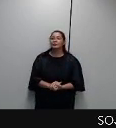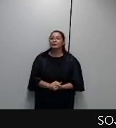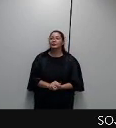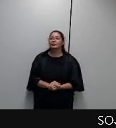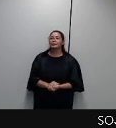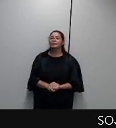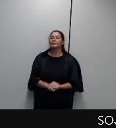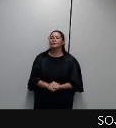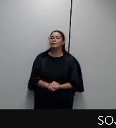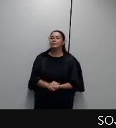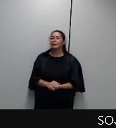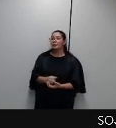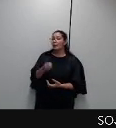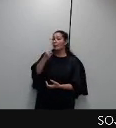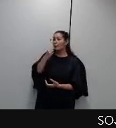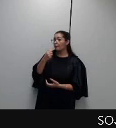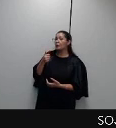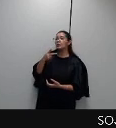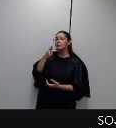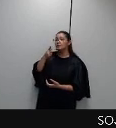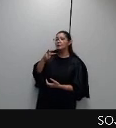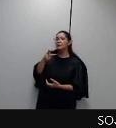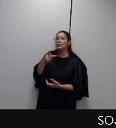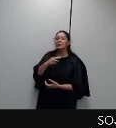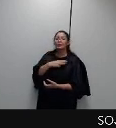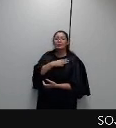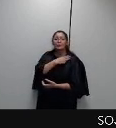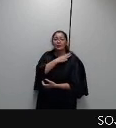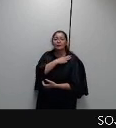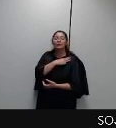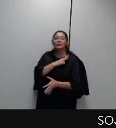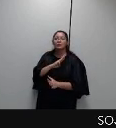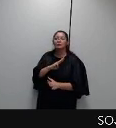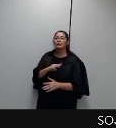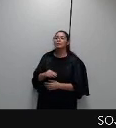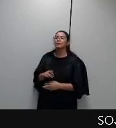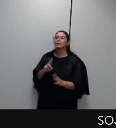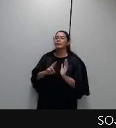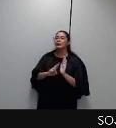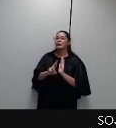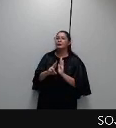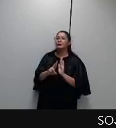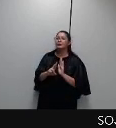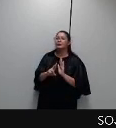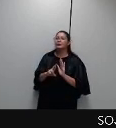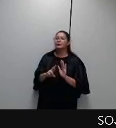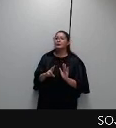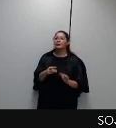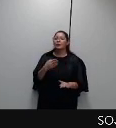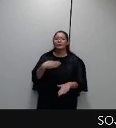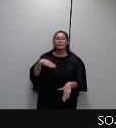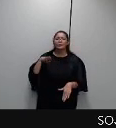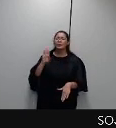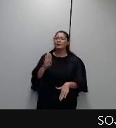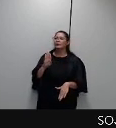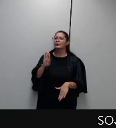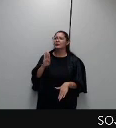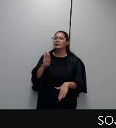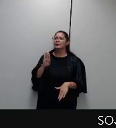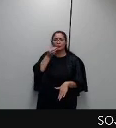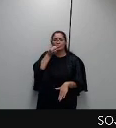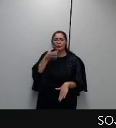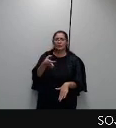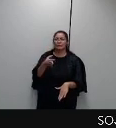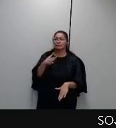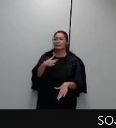Ah pois não com a palavra o ministro Napoleão que o relator foi disponibilizado na minha opinião não sei